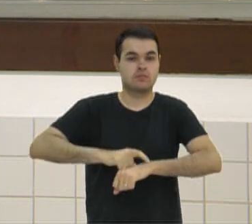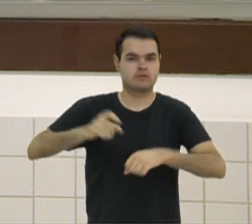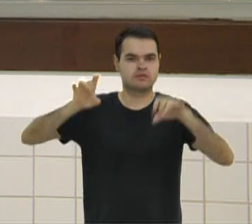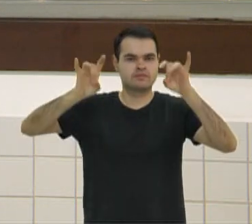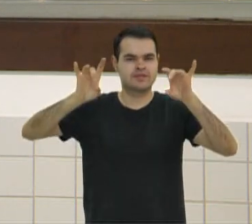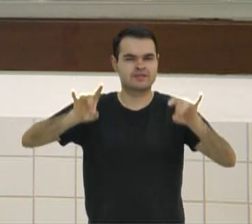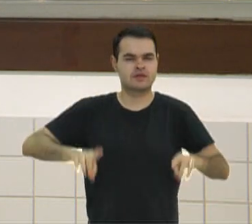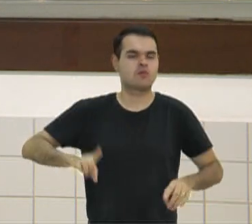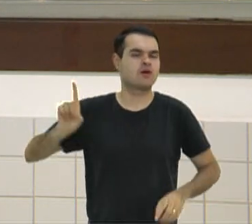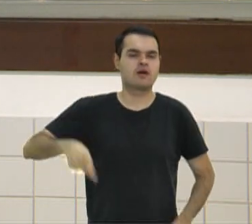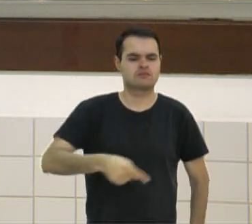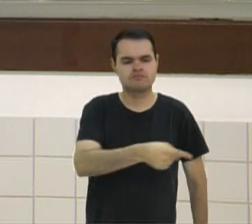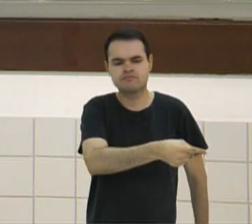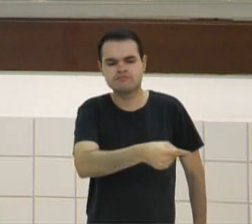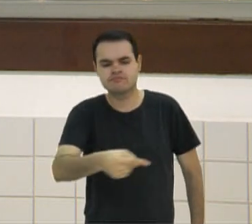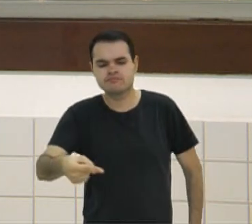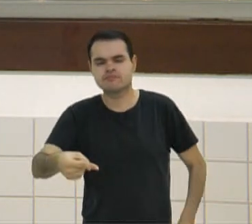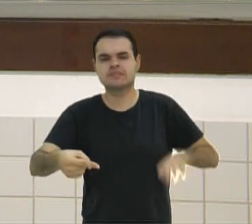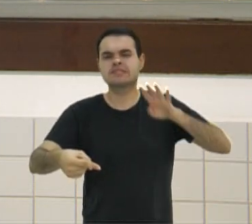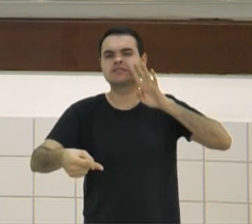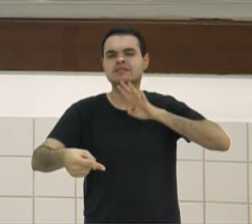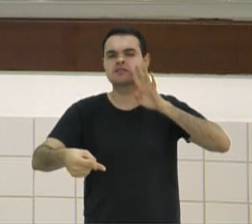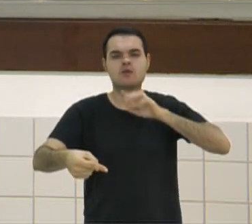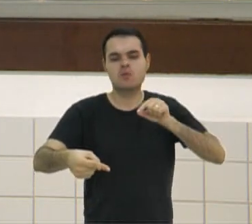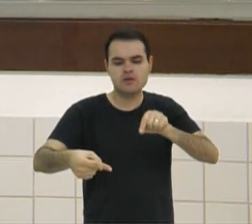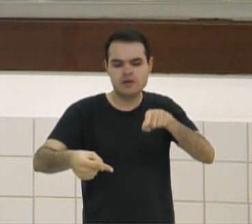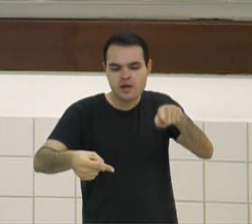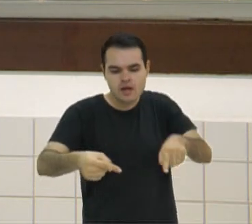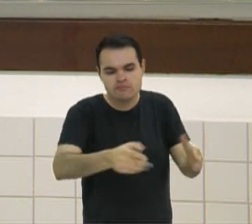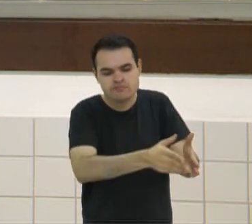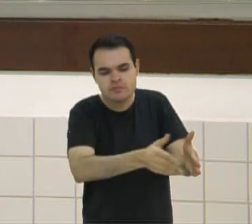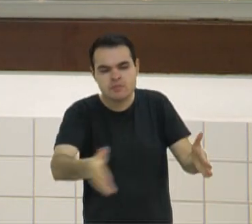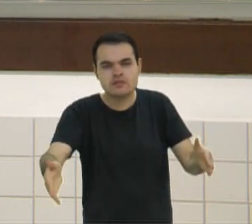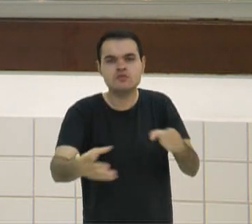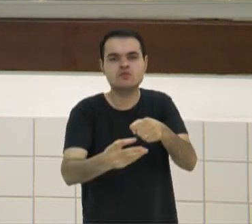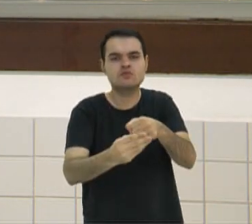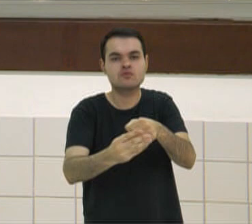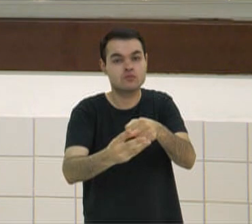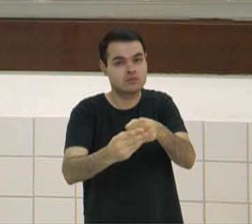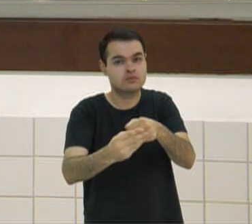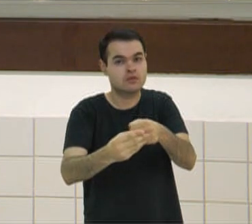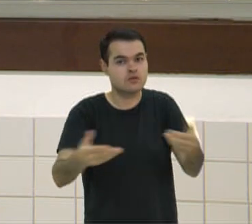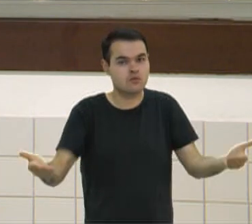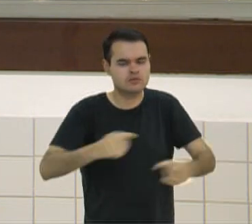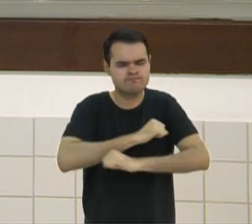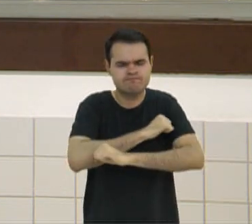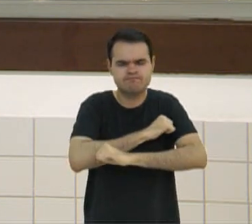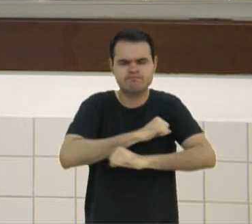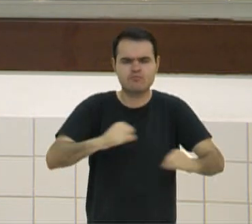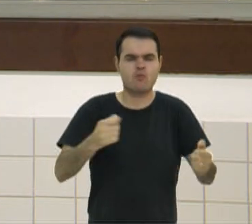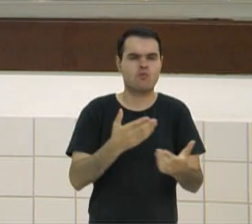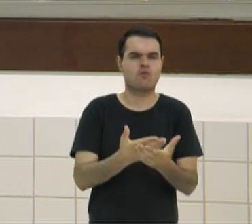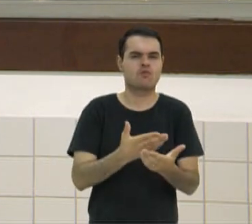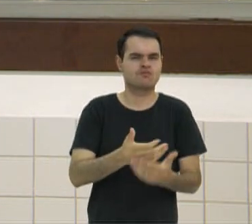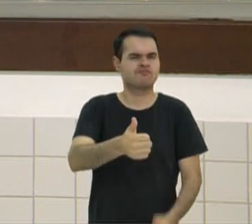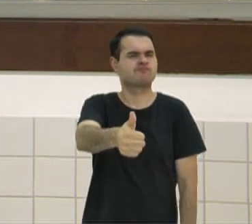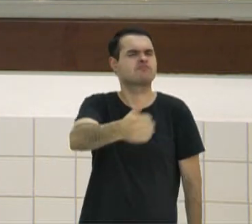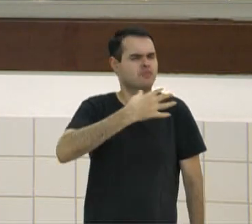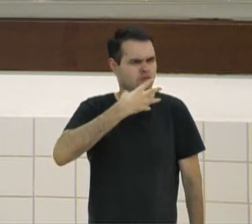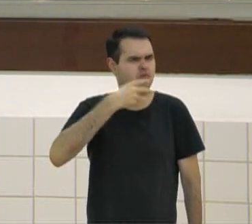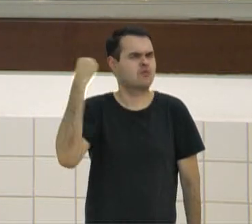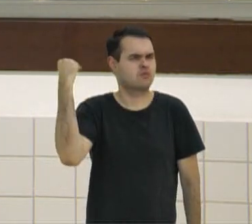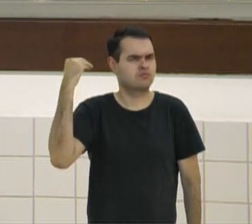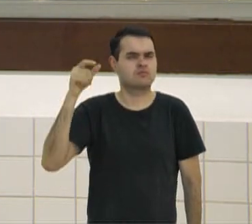semana muito legal, que é a Semana do Conhecimento, certo? E hoje nós vamos ter uma aula show de bola aí, com participação do